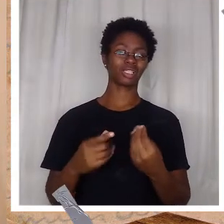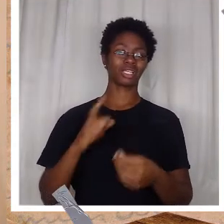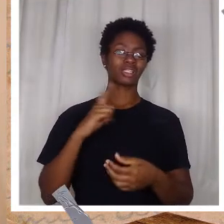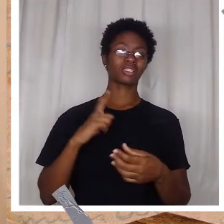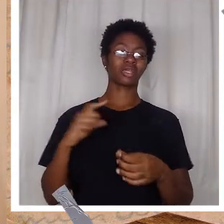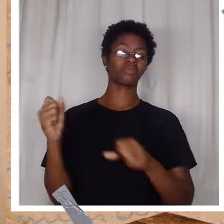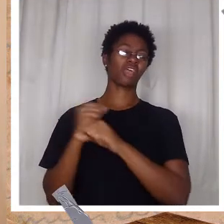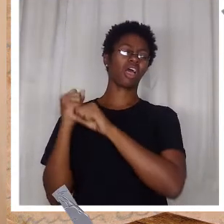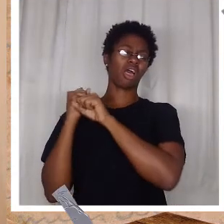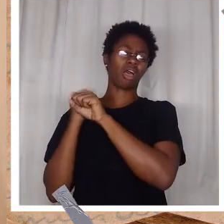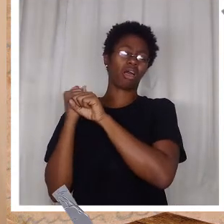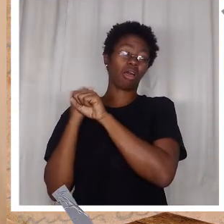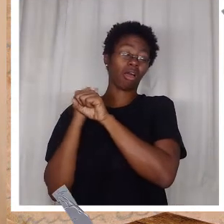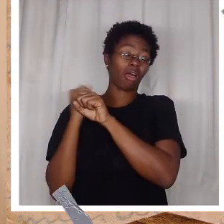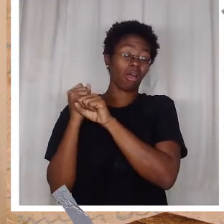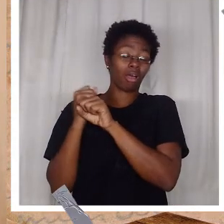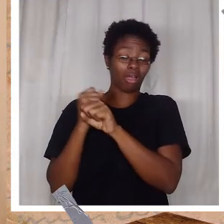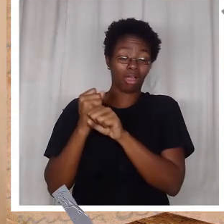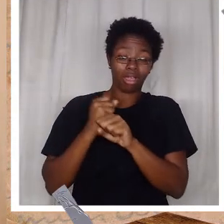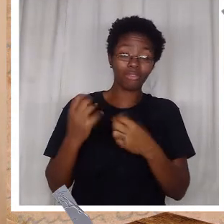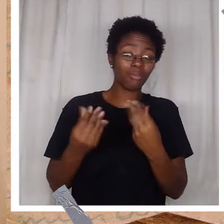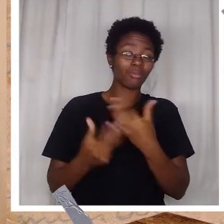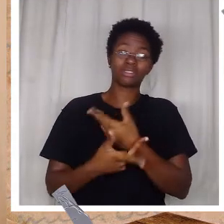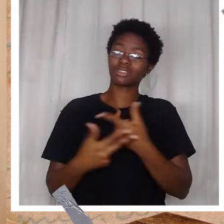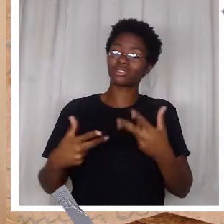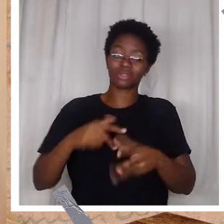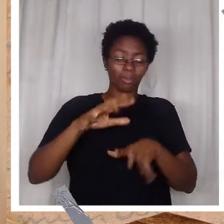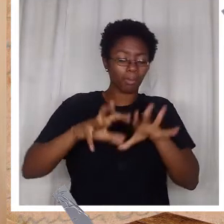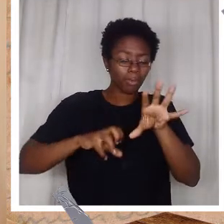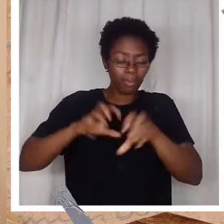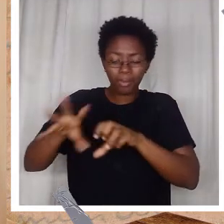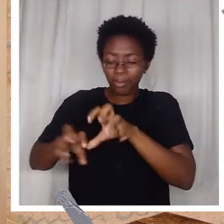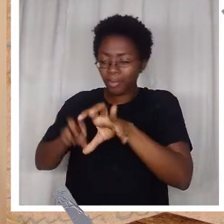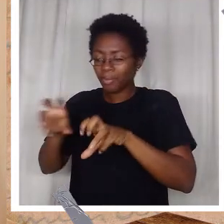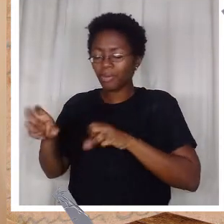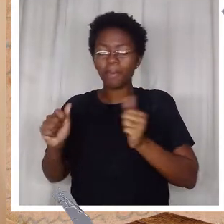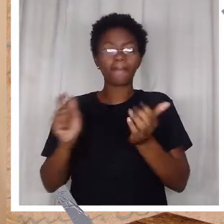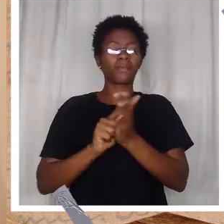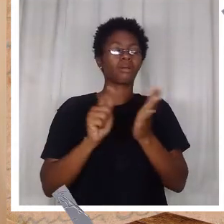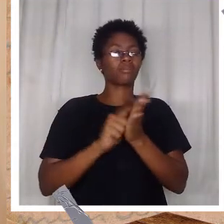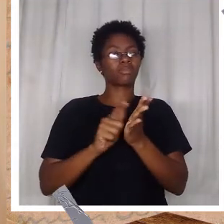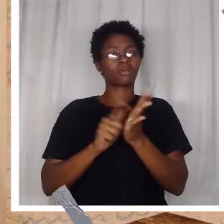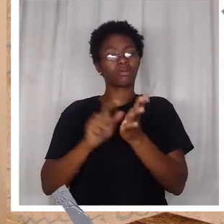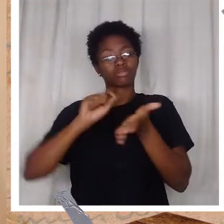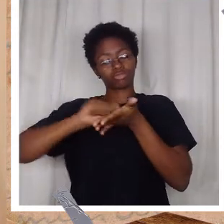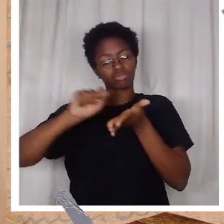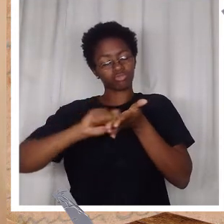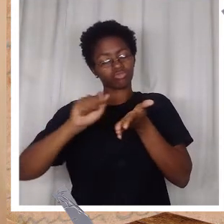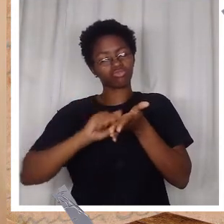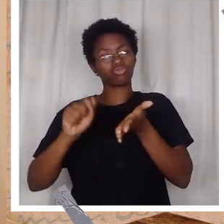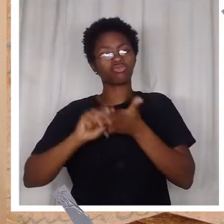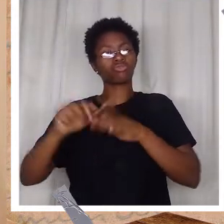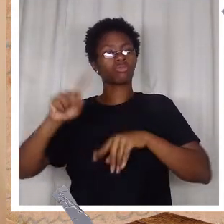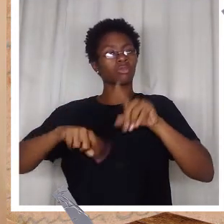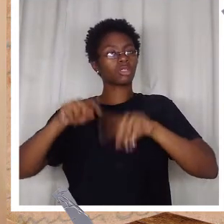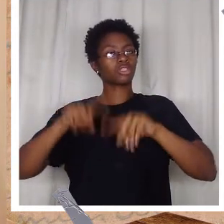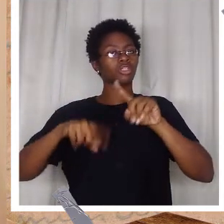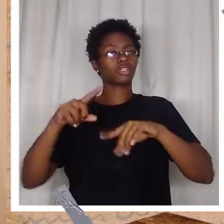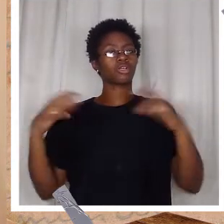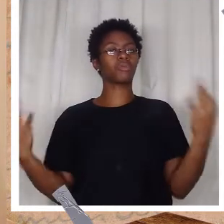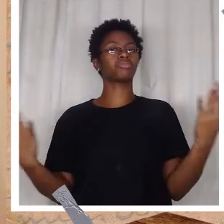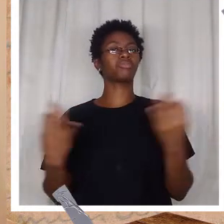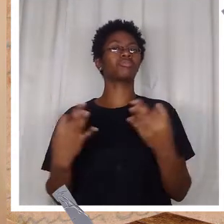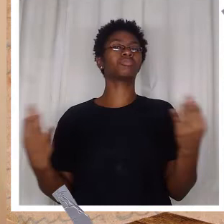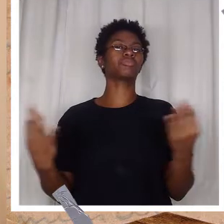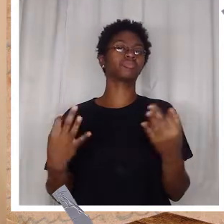ela colheu, que ela catou com o seu sangue para nos fornecer uma matéria-prima de um lugar que ninguém vai poder